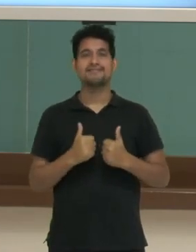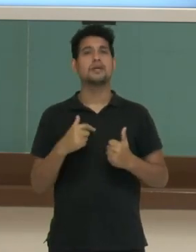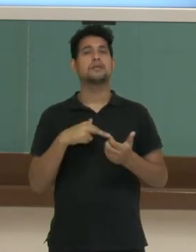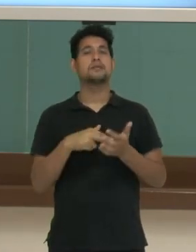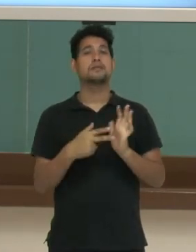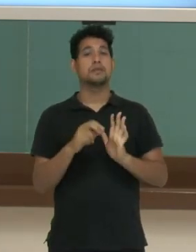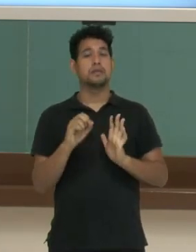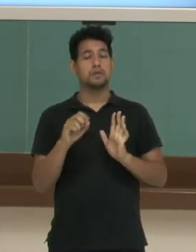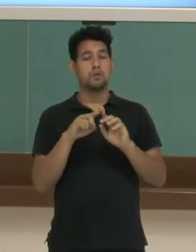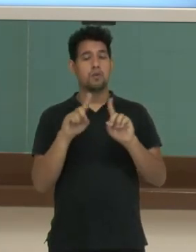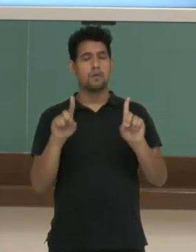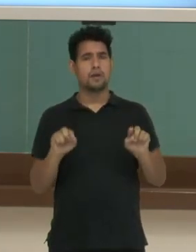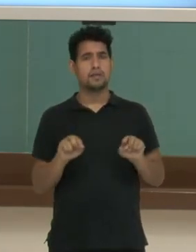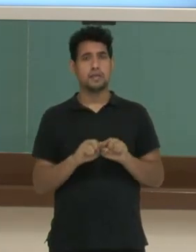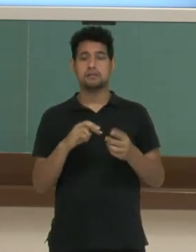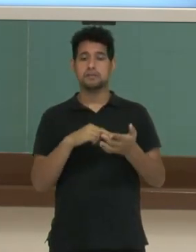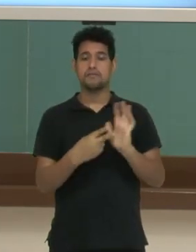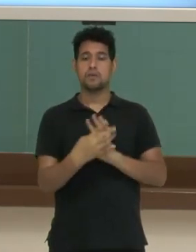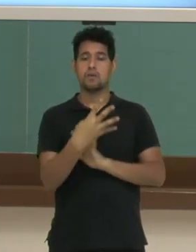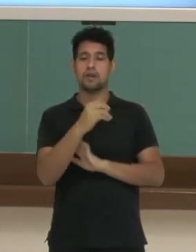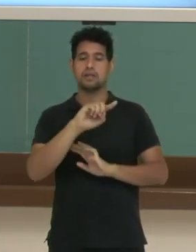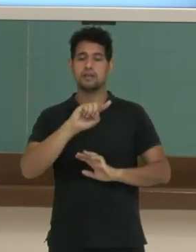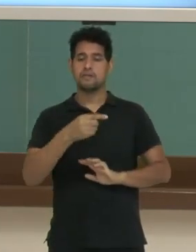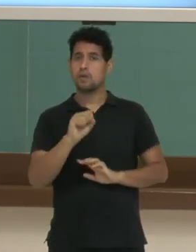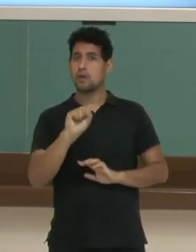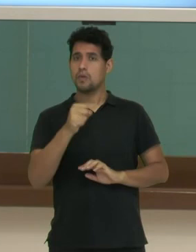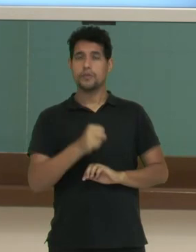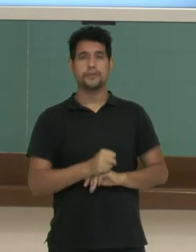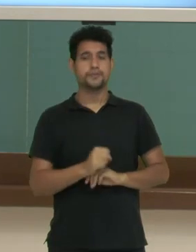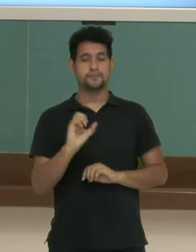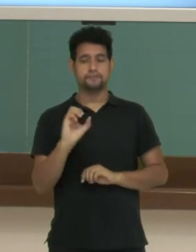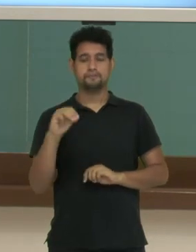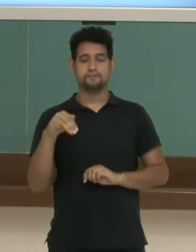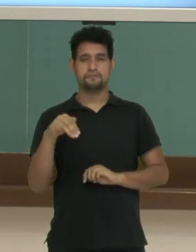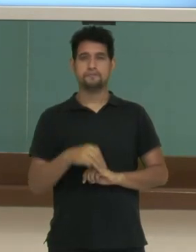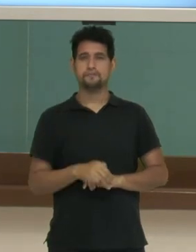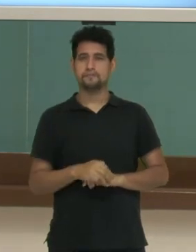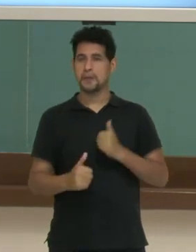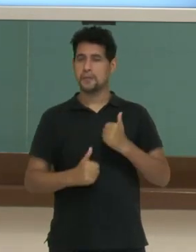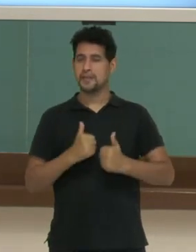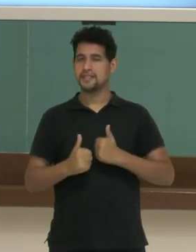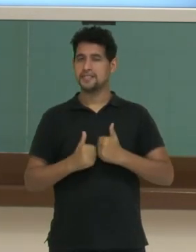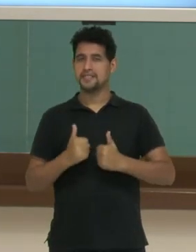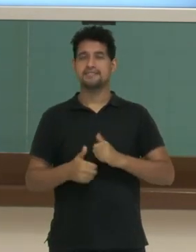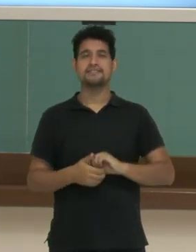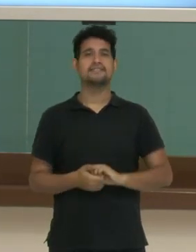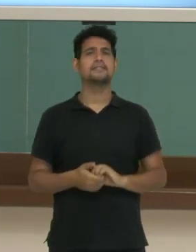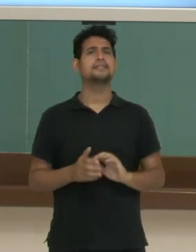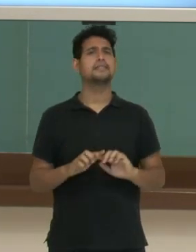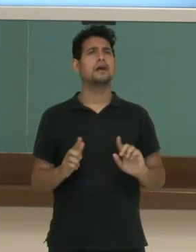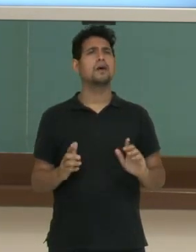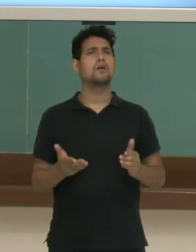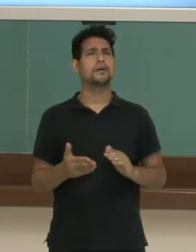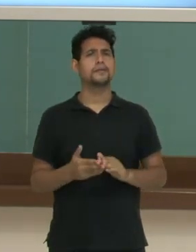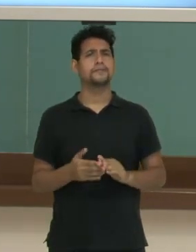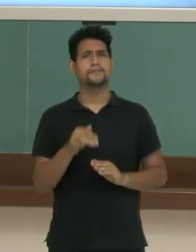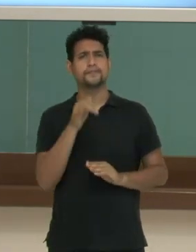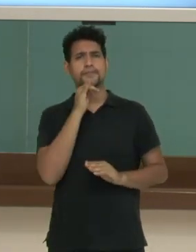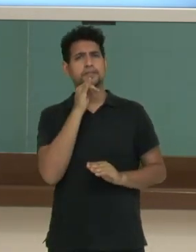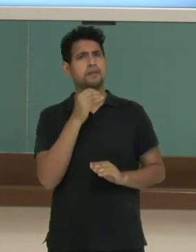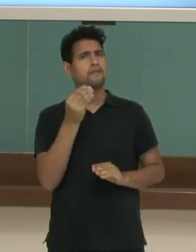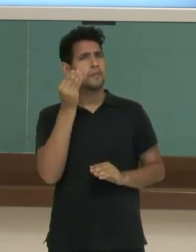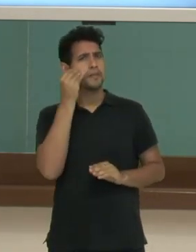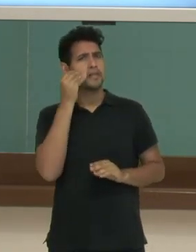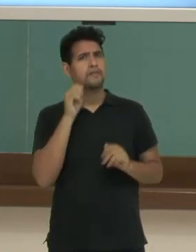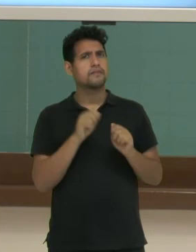perímetro desse quadradinho aqui é 40,8 centímetros. Tá joia? Então, olha só. Que tal a gente